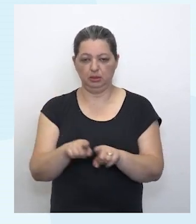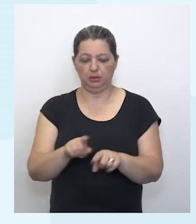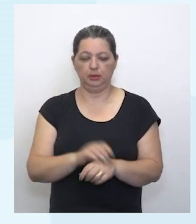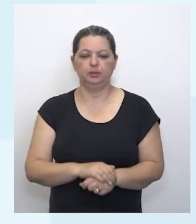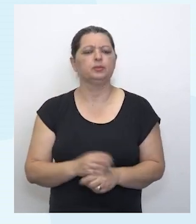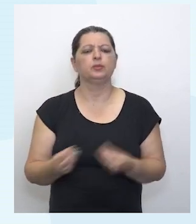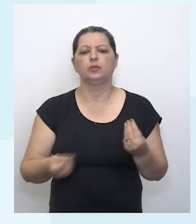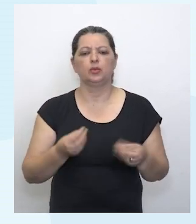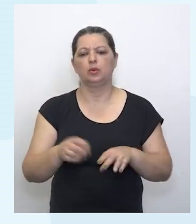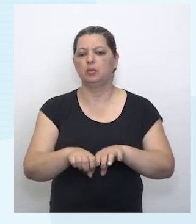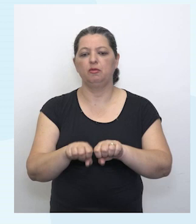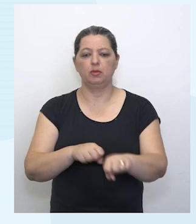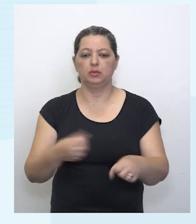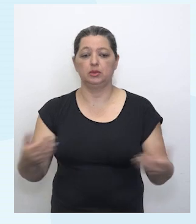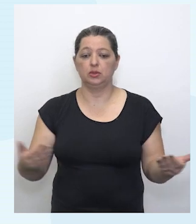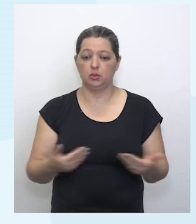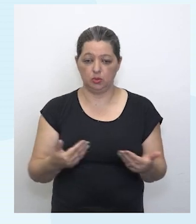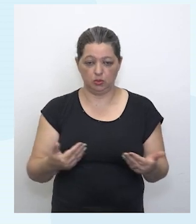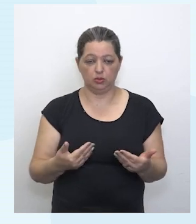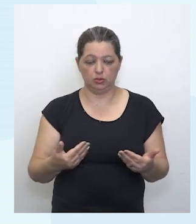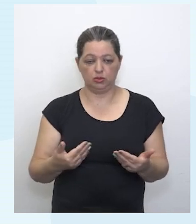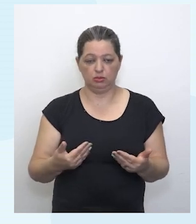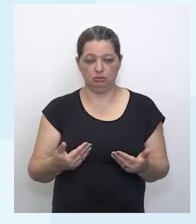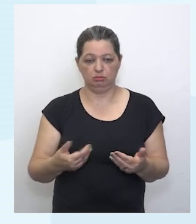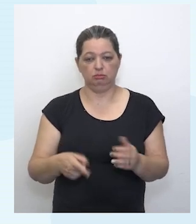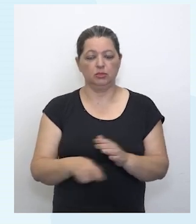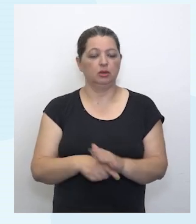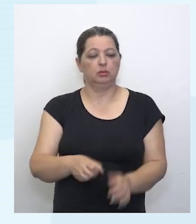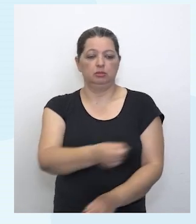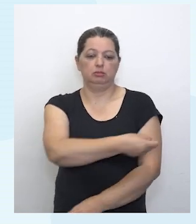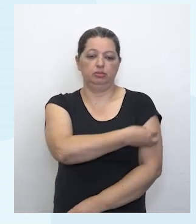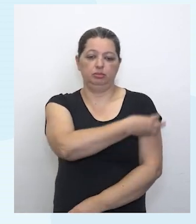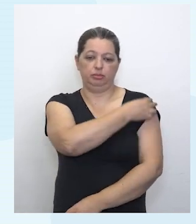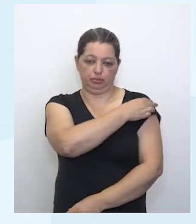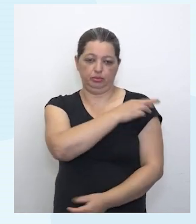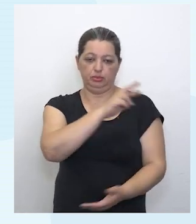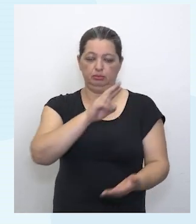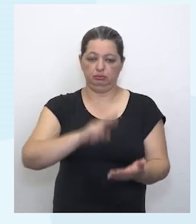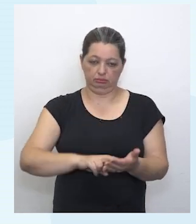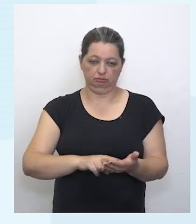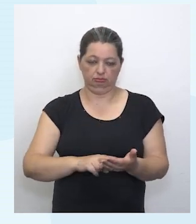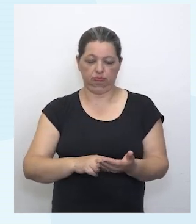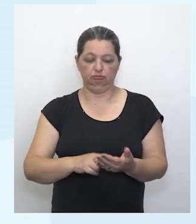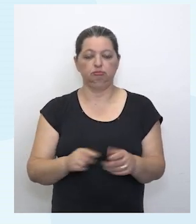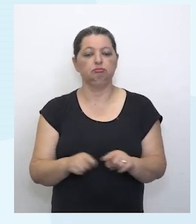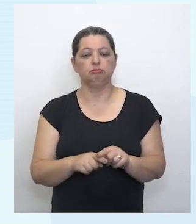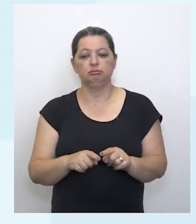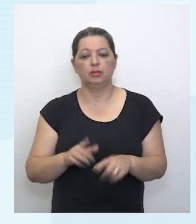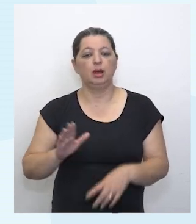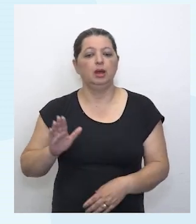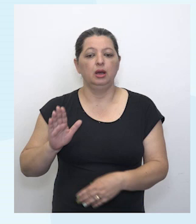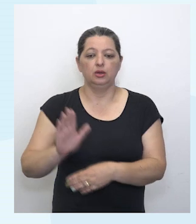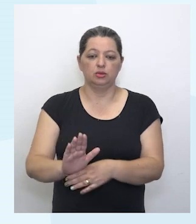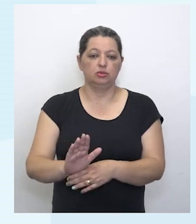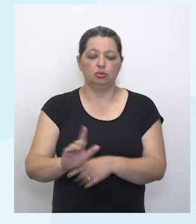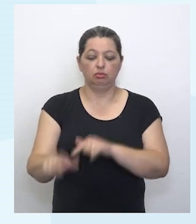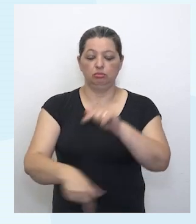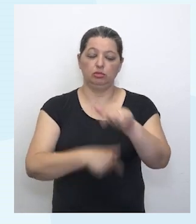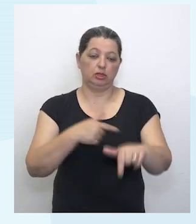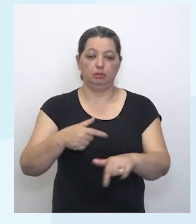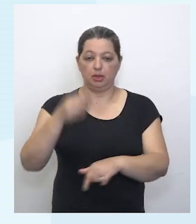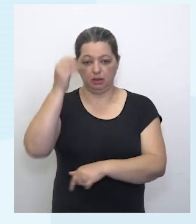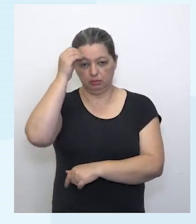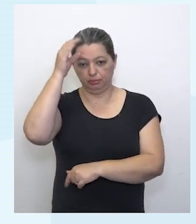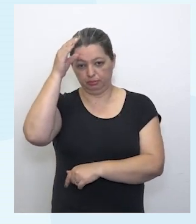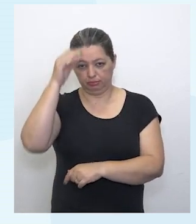essa formação dos anos iniciais da recuperação intensiva de julho contribuíram para o aprimoramento do seu trabalho? Compartilhe aí com